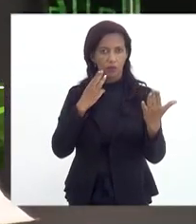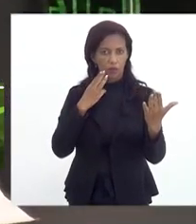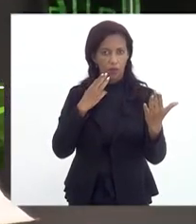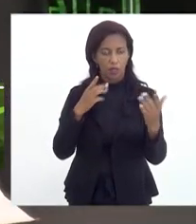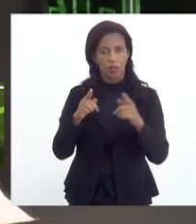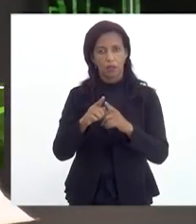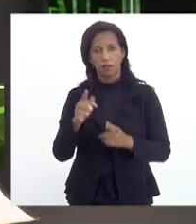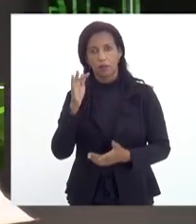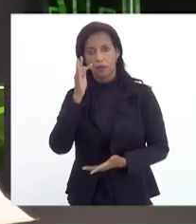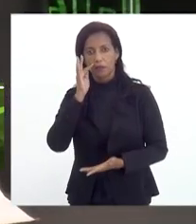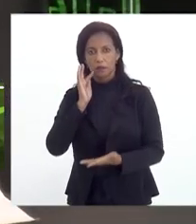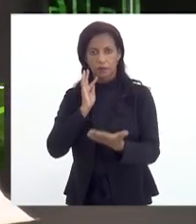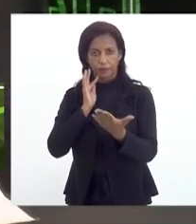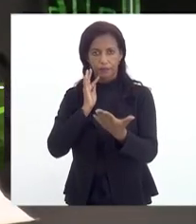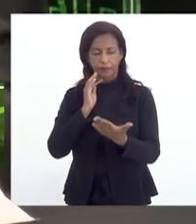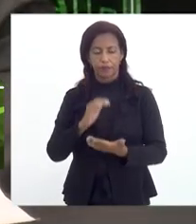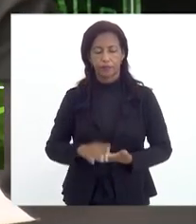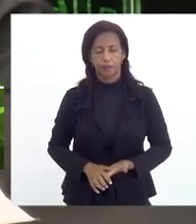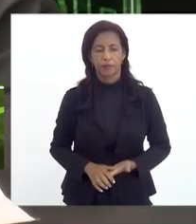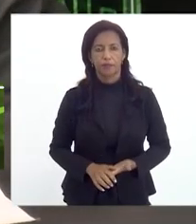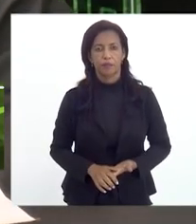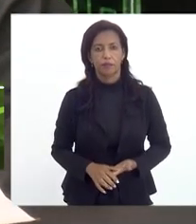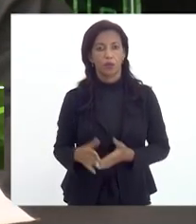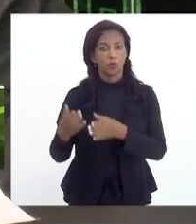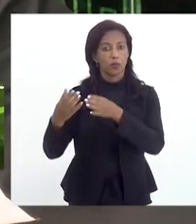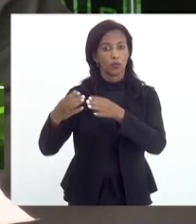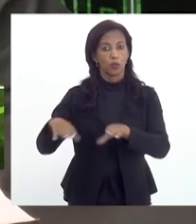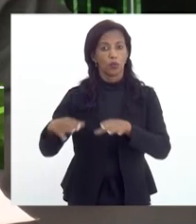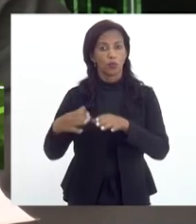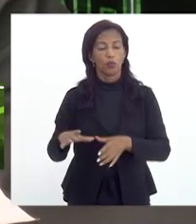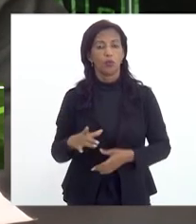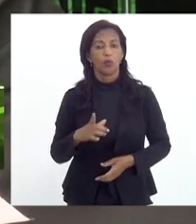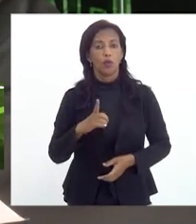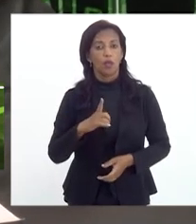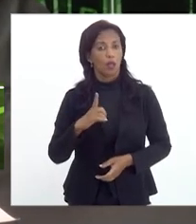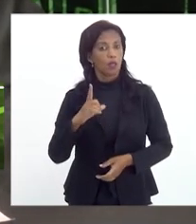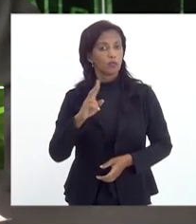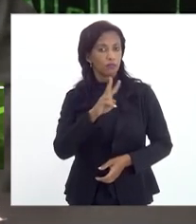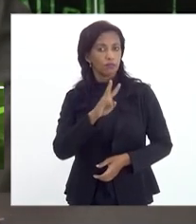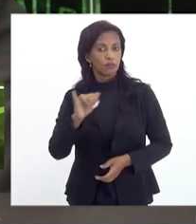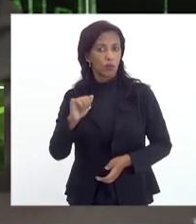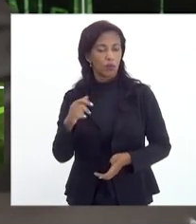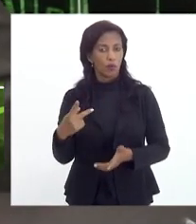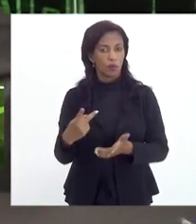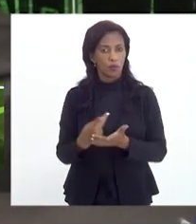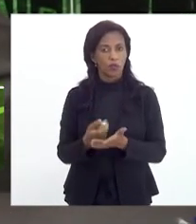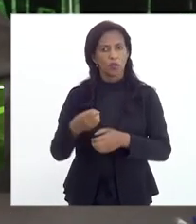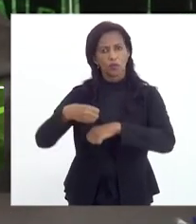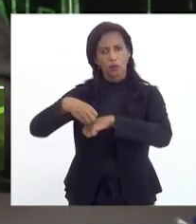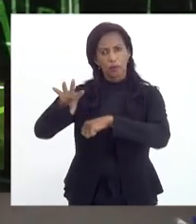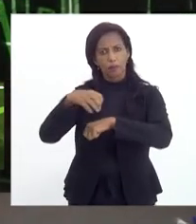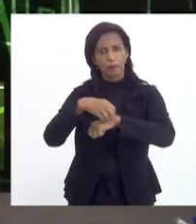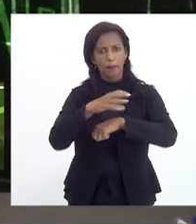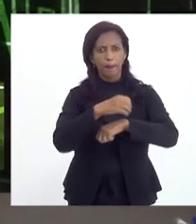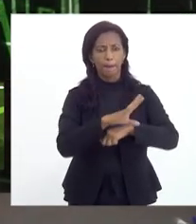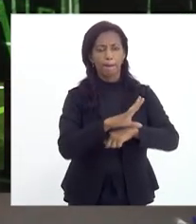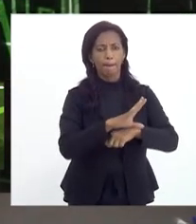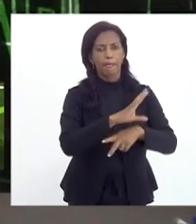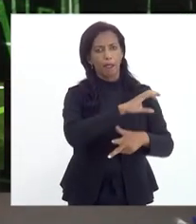Serafine A questão Dos concursos Elas estão previstas Nós encaminhamos A todos os órgãos